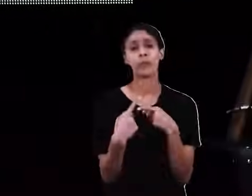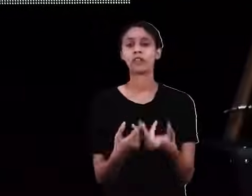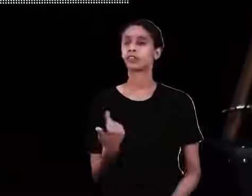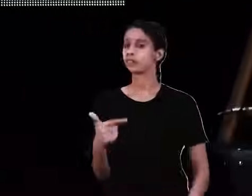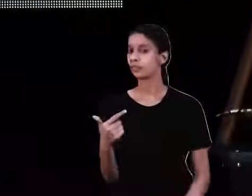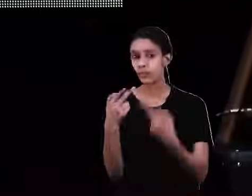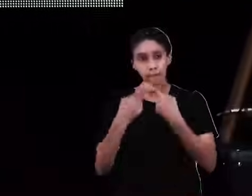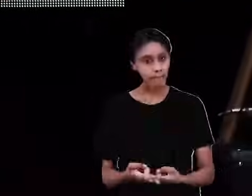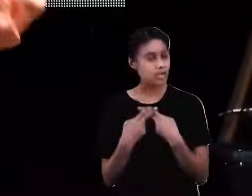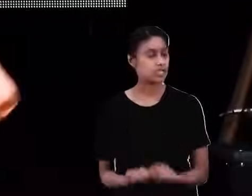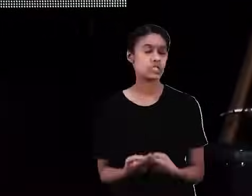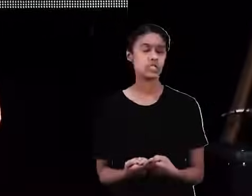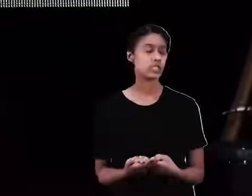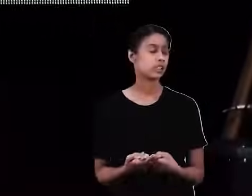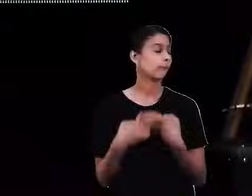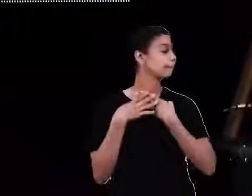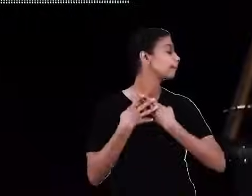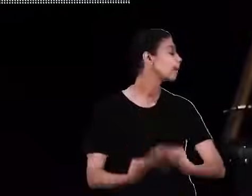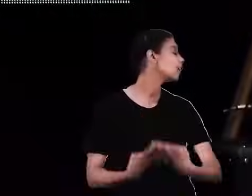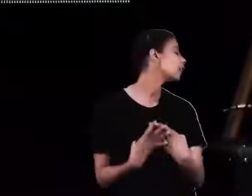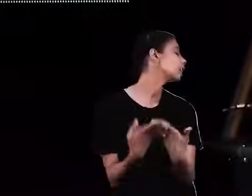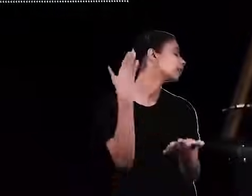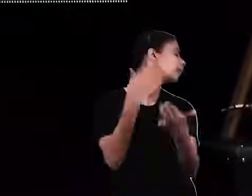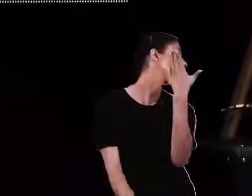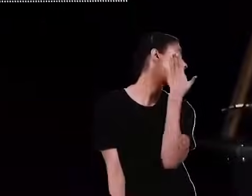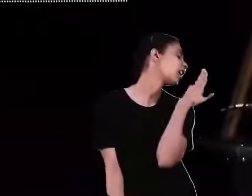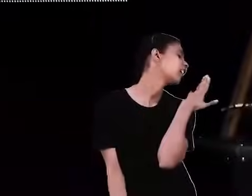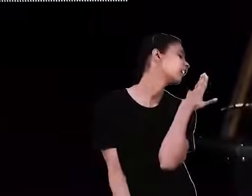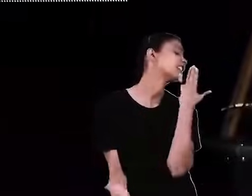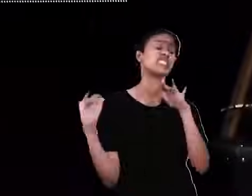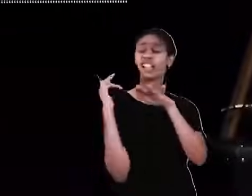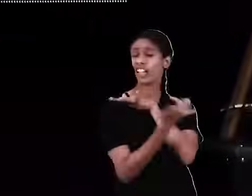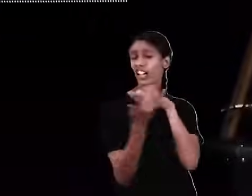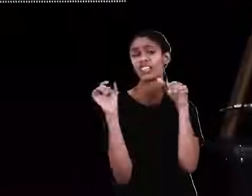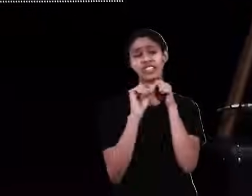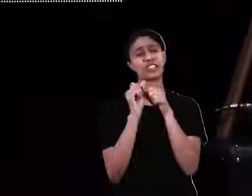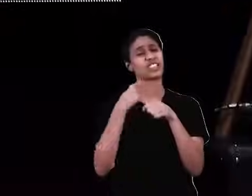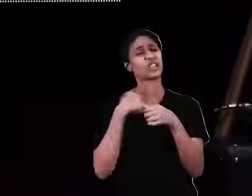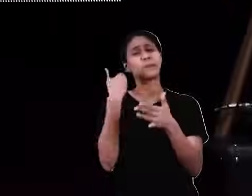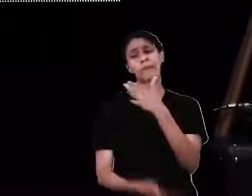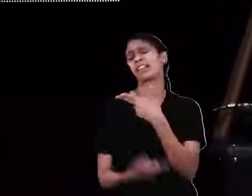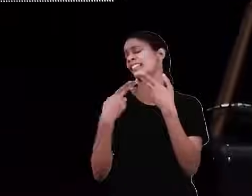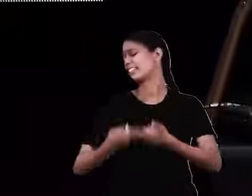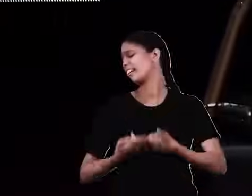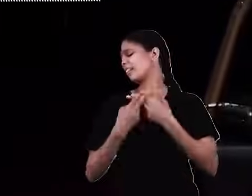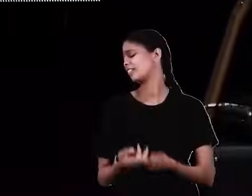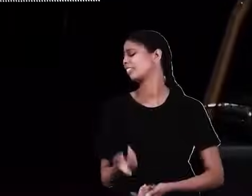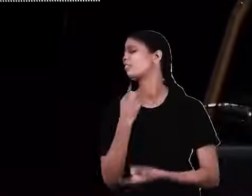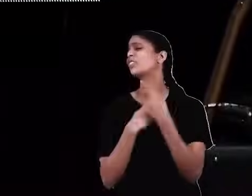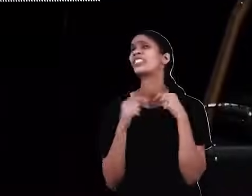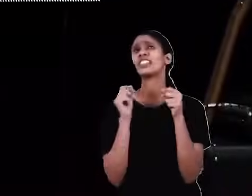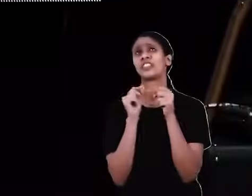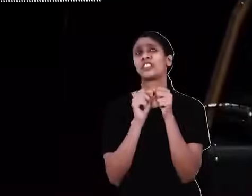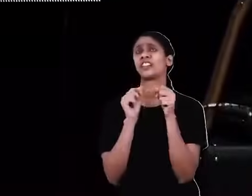paciência. Gente, eu tenho perdido tanta paciência ultimamente. As redes sociais, às vezes, me fazem perder a paciência. Tem hora que dá vontade de dizer assim: meu Deus, eu vou